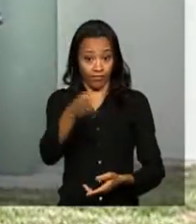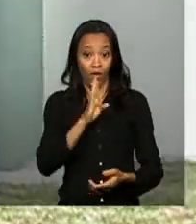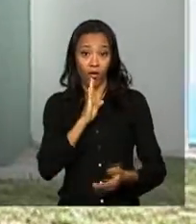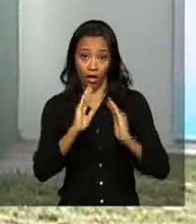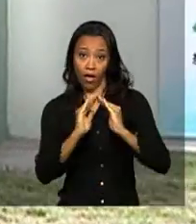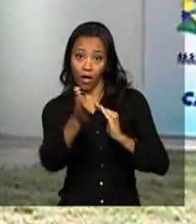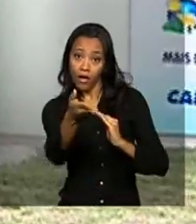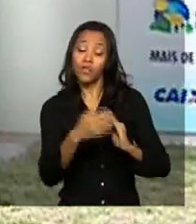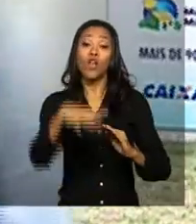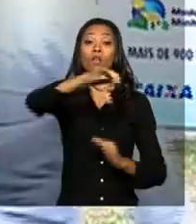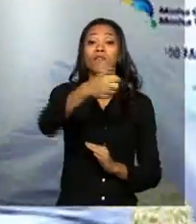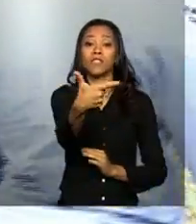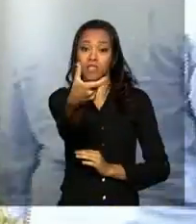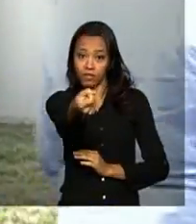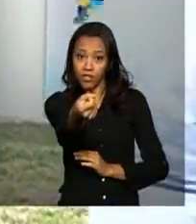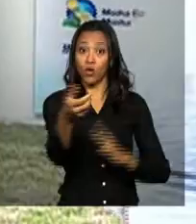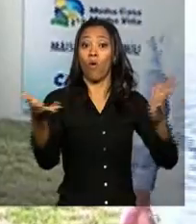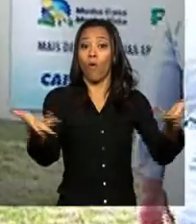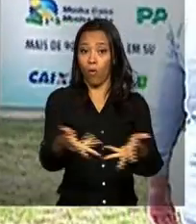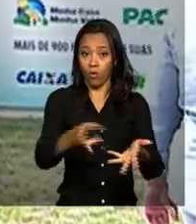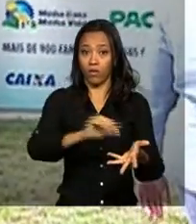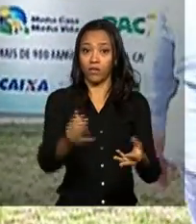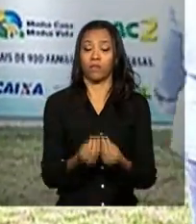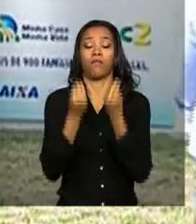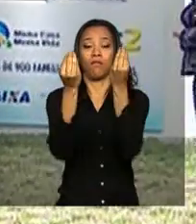das 920 unidades que serão entregues hoje